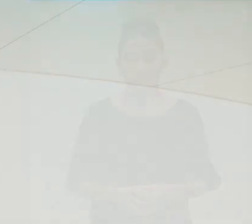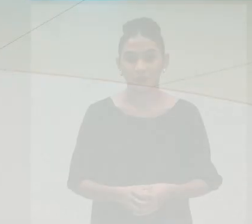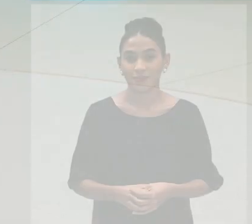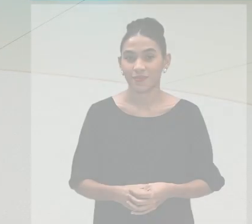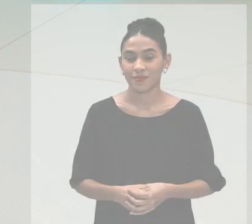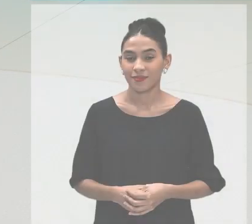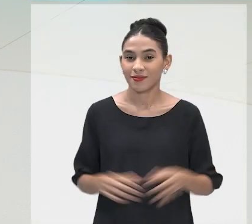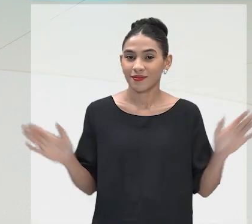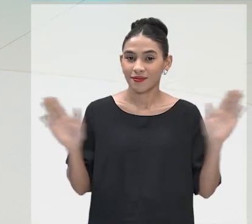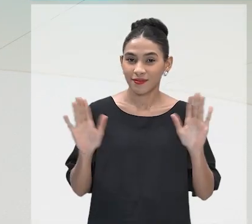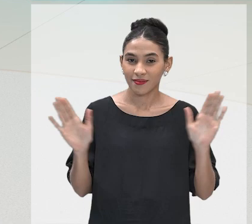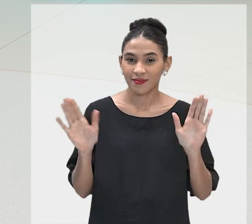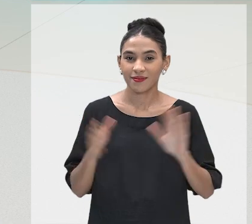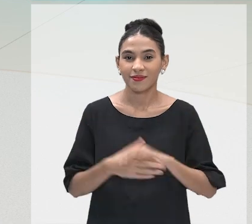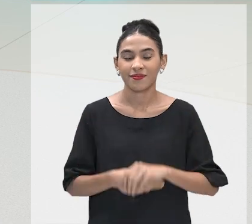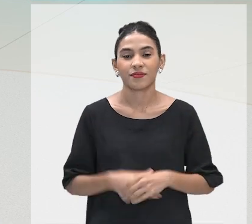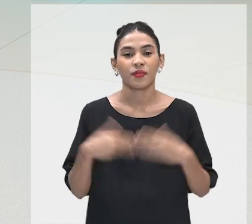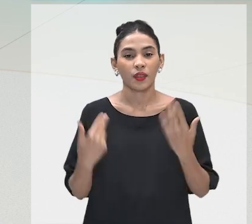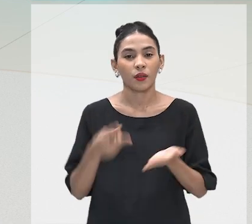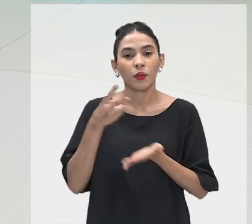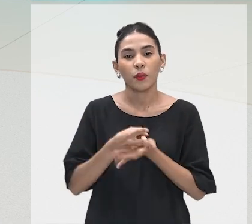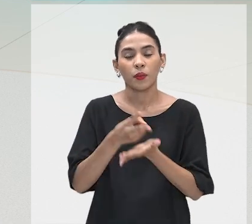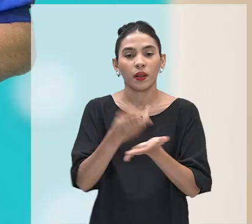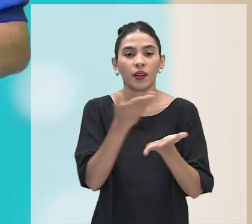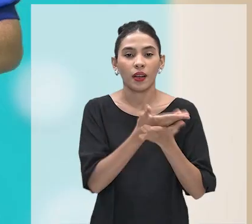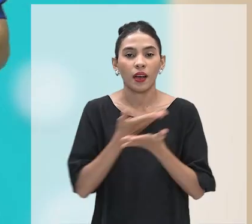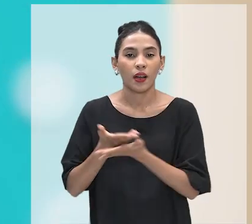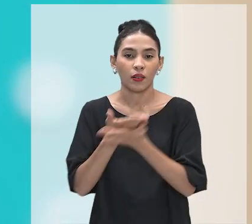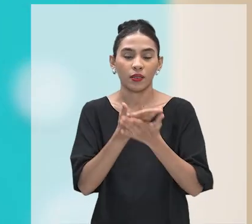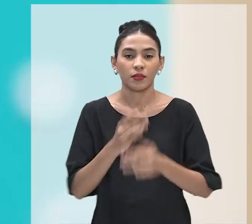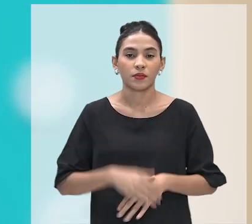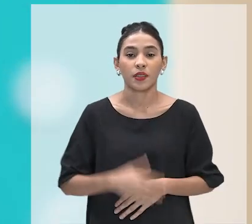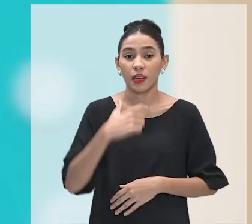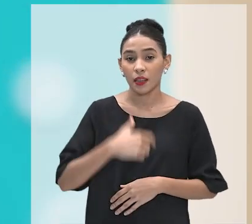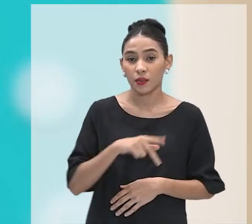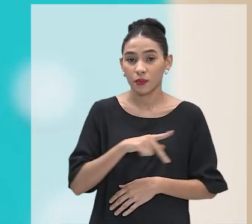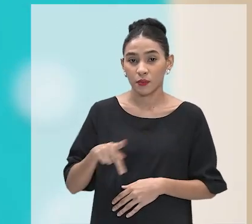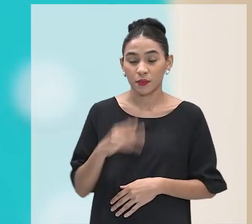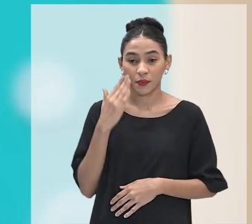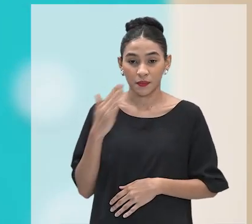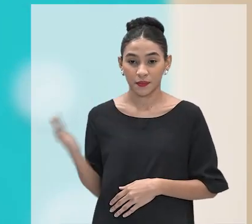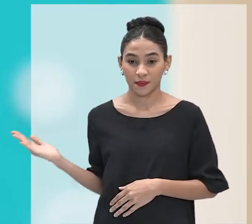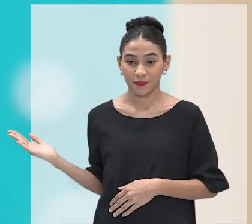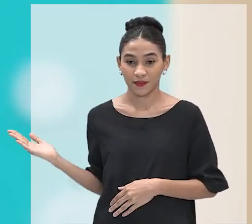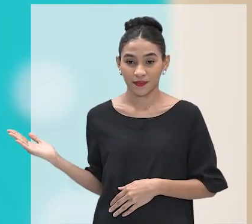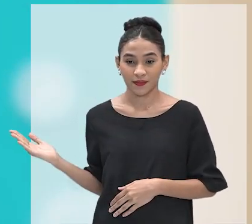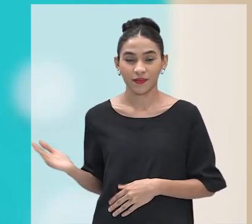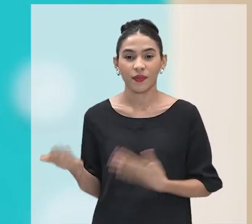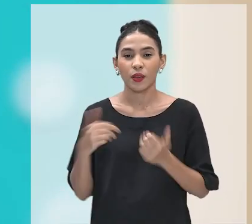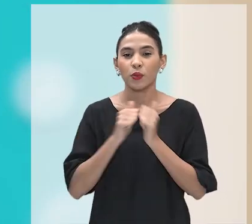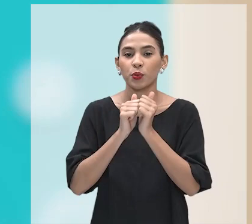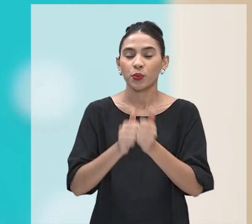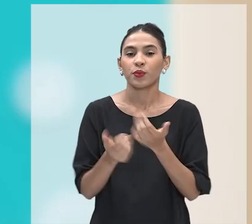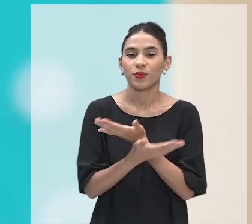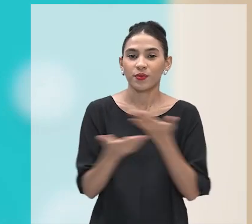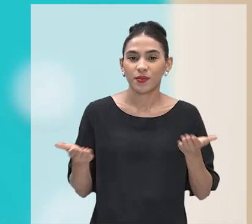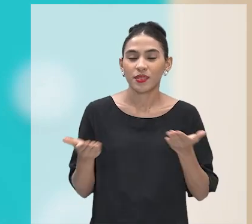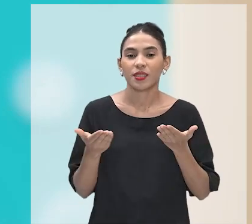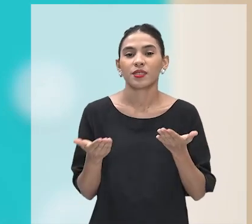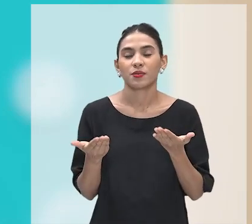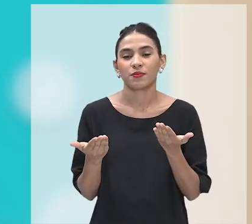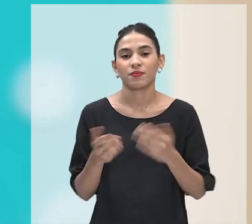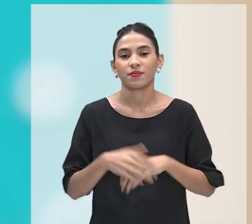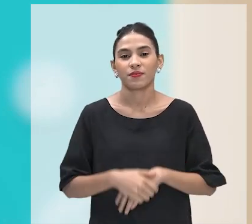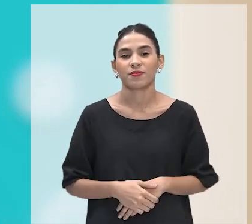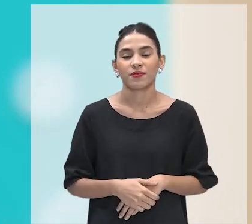Olá, então vamos dar continuidade a mais um momento da nossa aula. Eu sou a professora Lúcia Santos e vou estar com vocês nesse